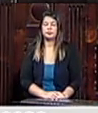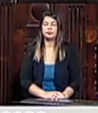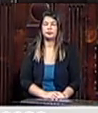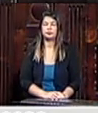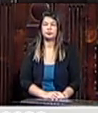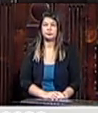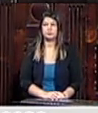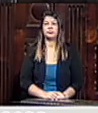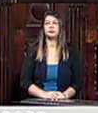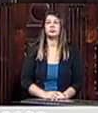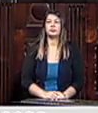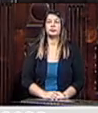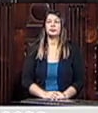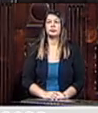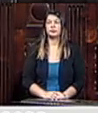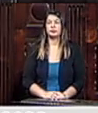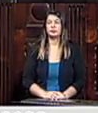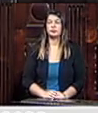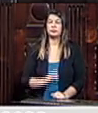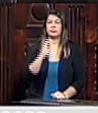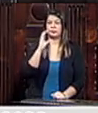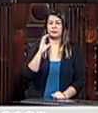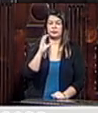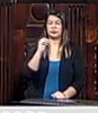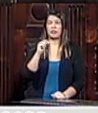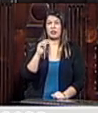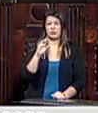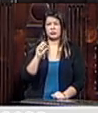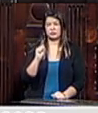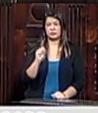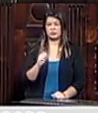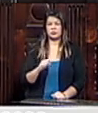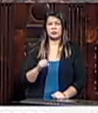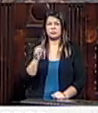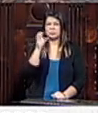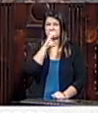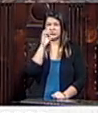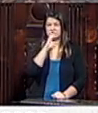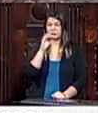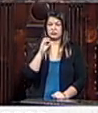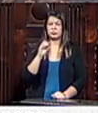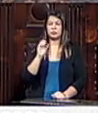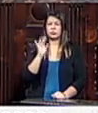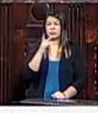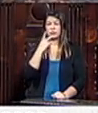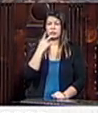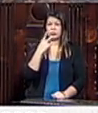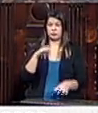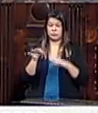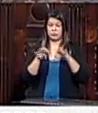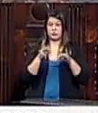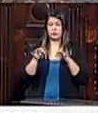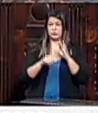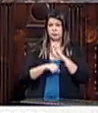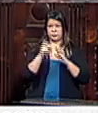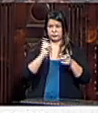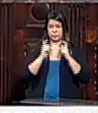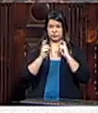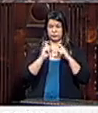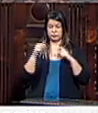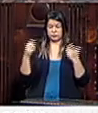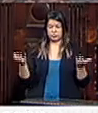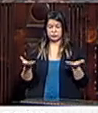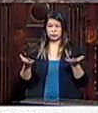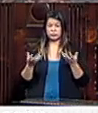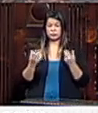presidente. Pela questão de ordem, deputado Carlos Osório. Muito rápido, senhor presidente. Com relação ao projeto de lei em primeira discussão que nós aprovamos aqui hoje,